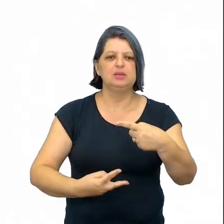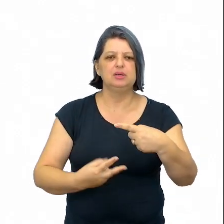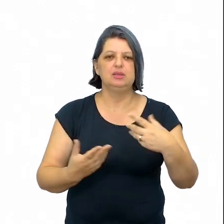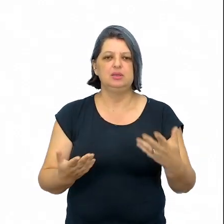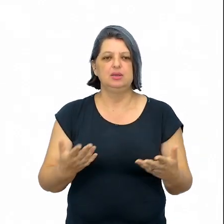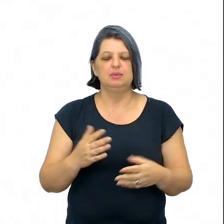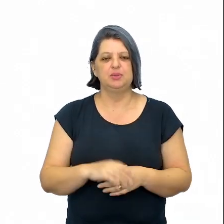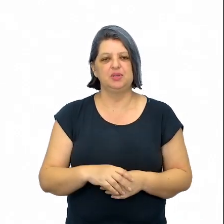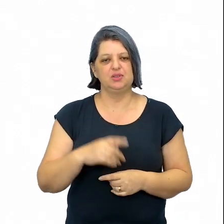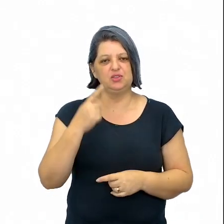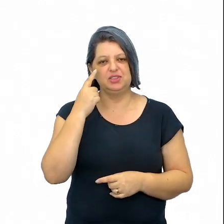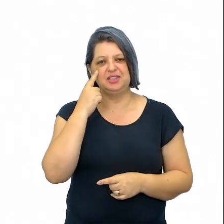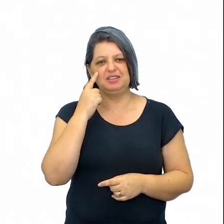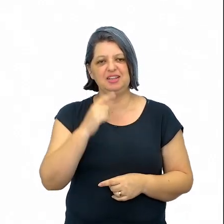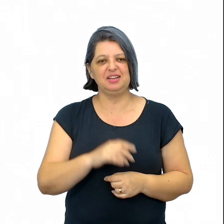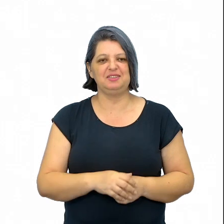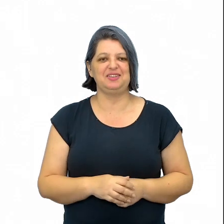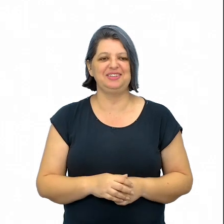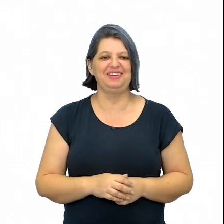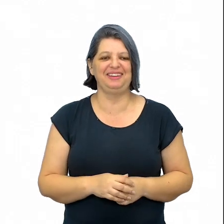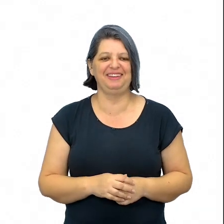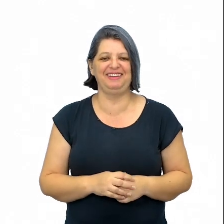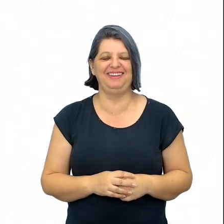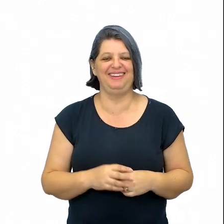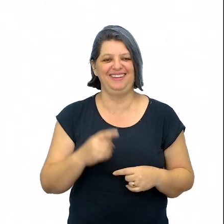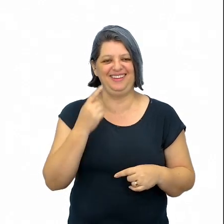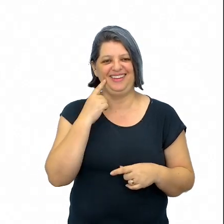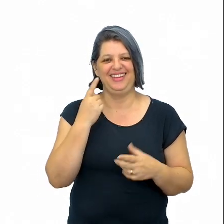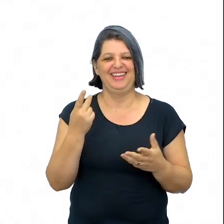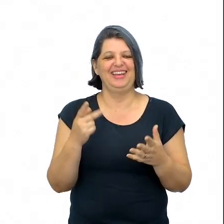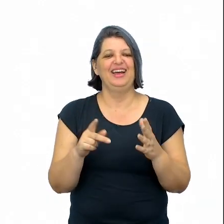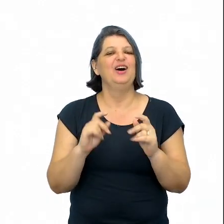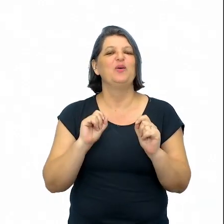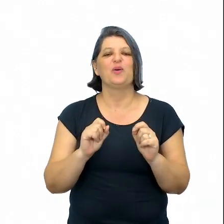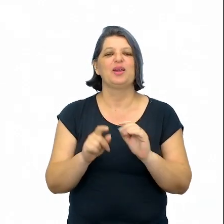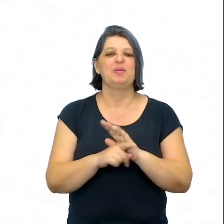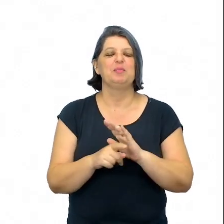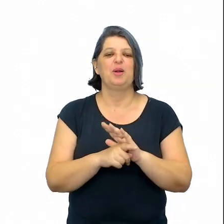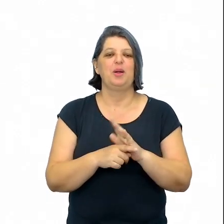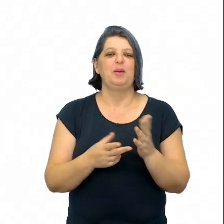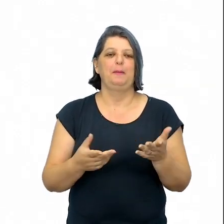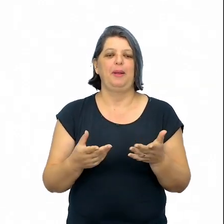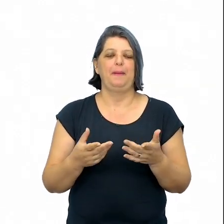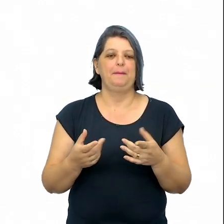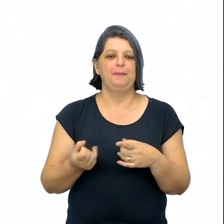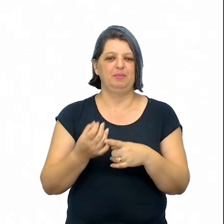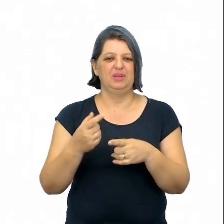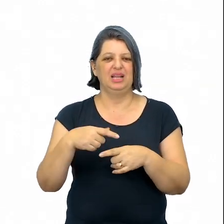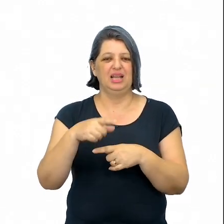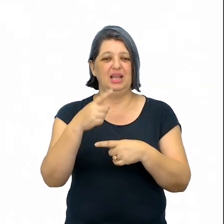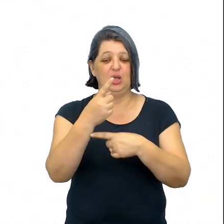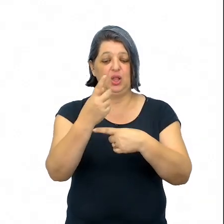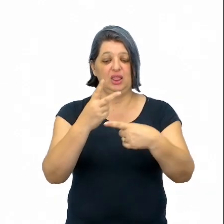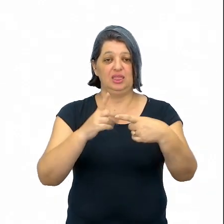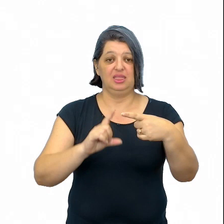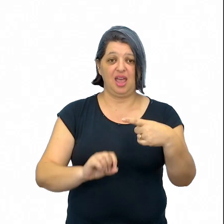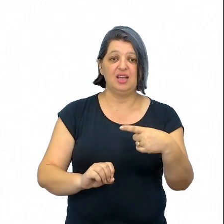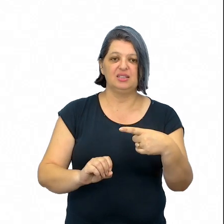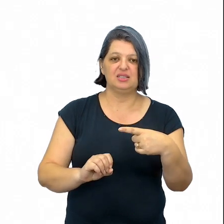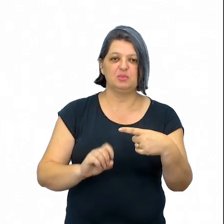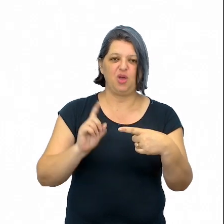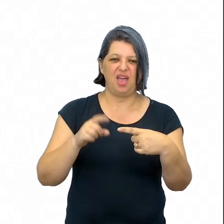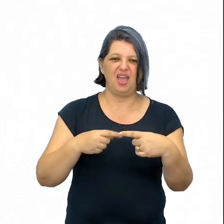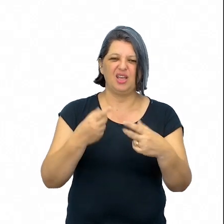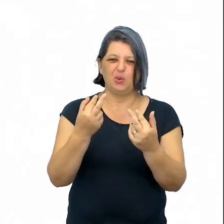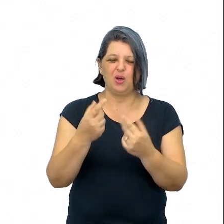coisa de um inteiro foi dividido em 2 partes? Ou será que eu estou falando de uma proporção? Será que eu falar 1/10 é a mesma coisa eu falar de